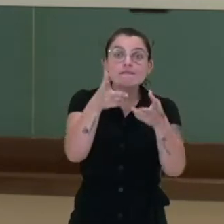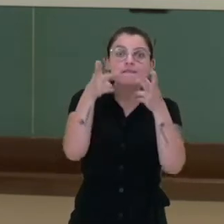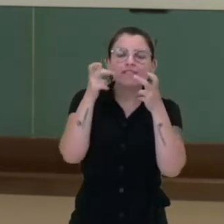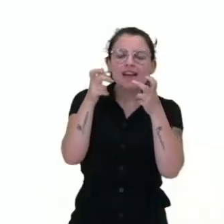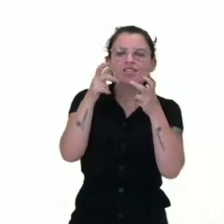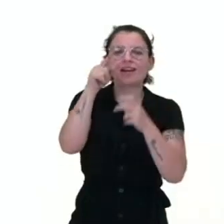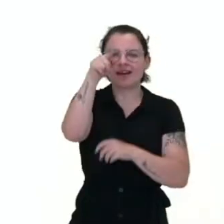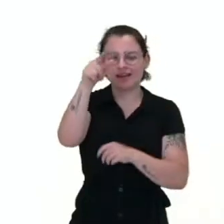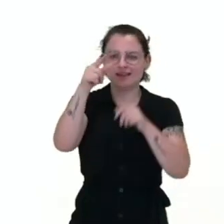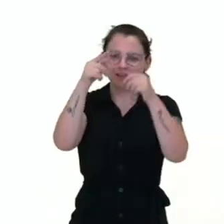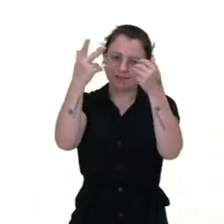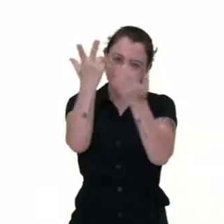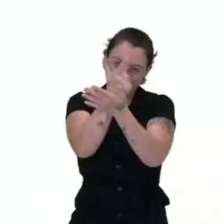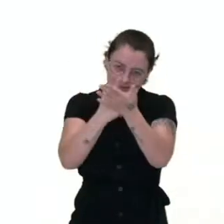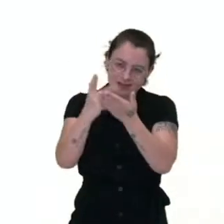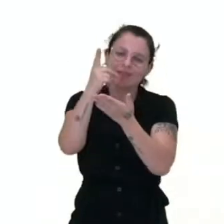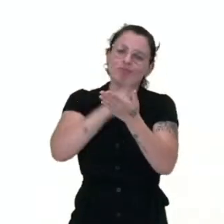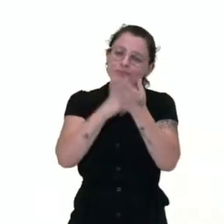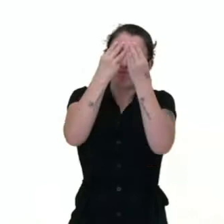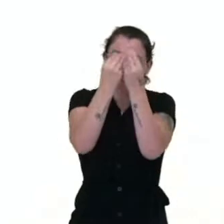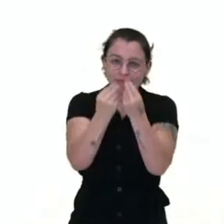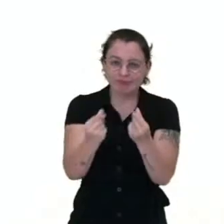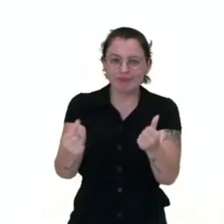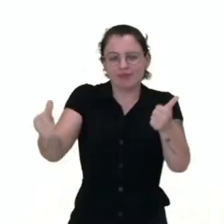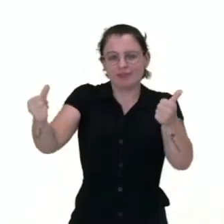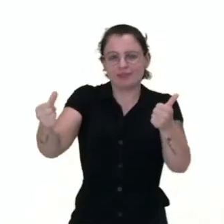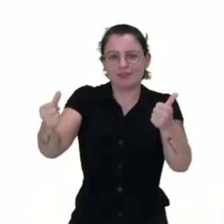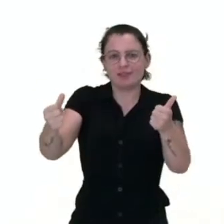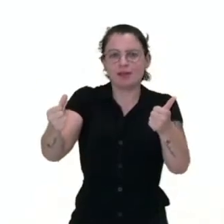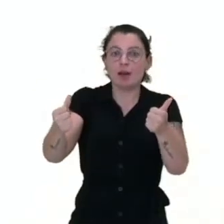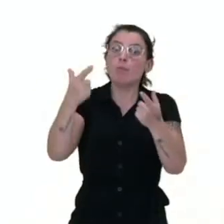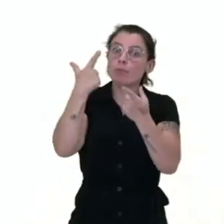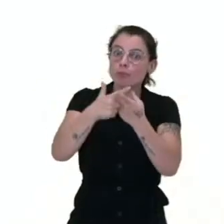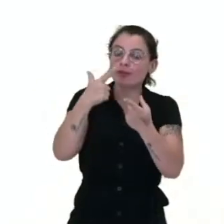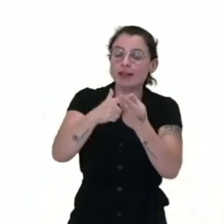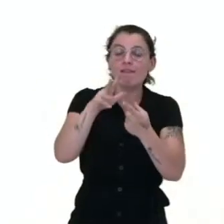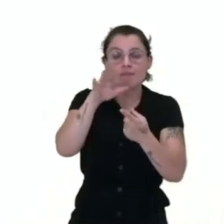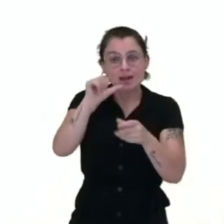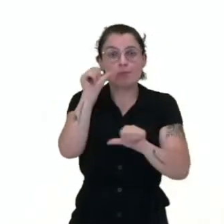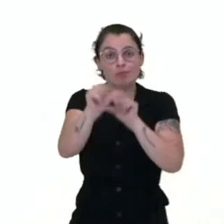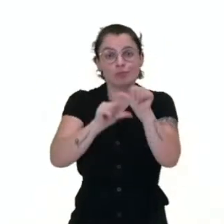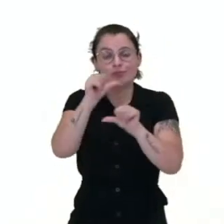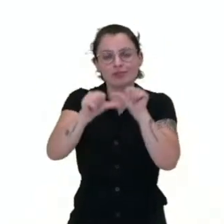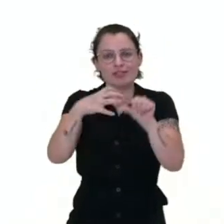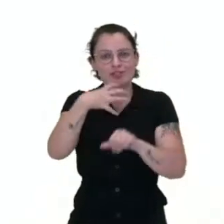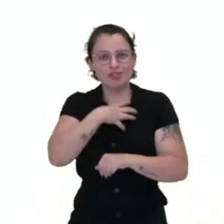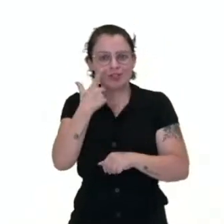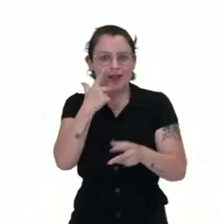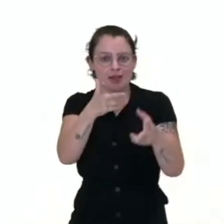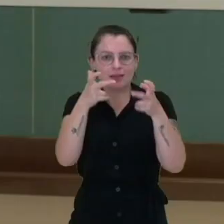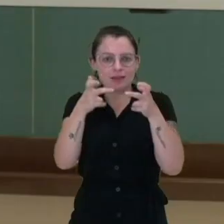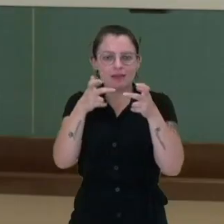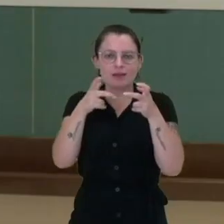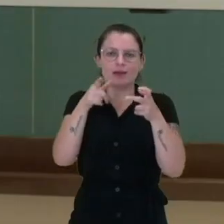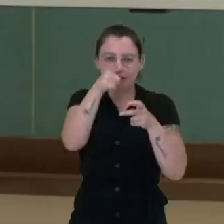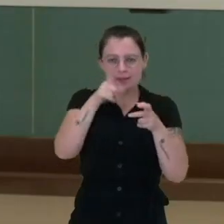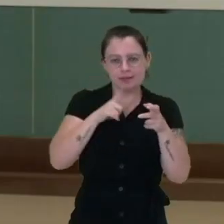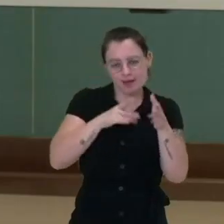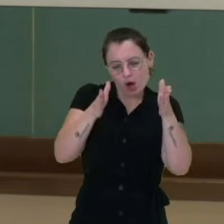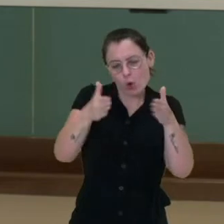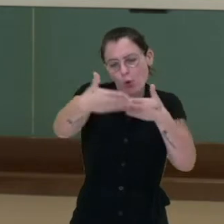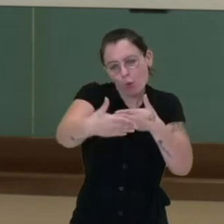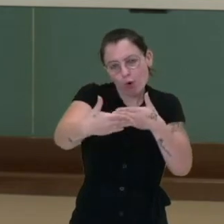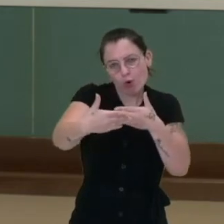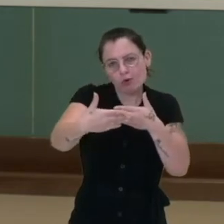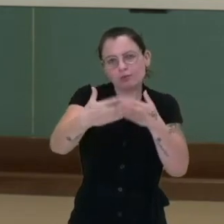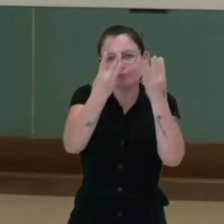derretendo. Então, mesmo que ele mude o seu formato, aqui está num formato de cubo. E quando ele se